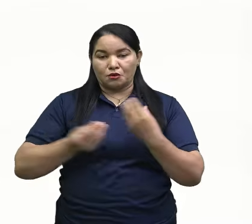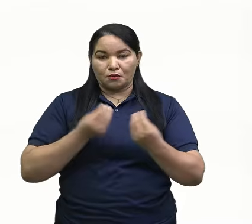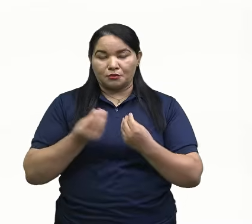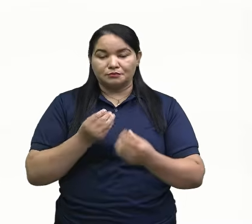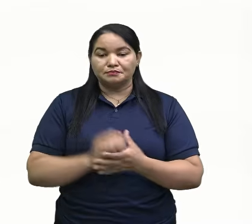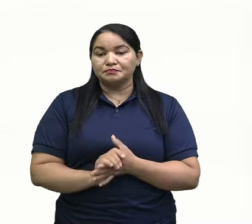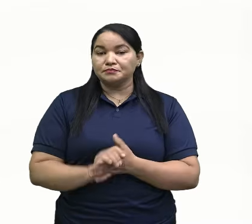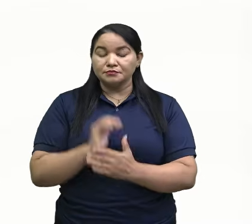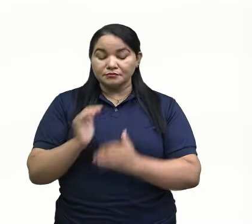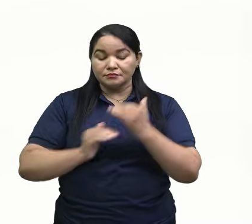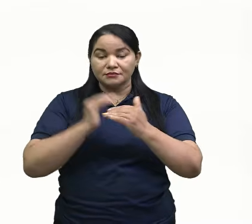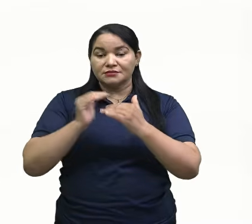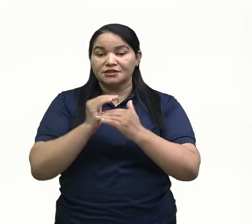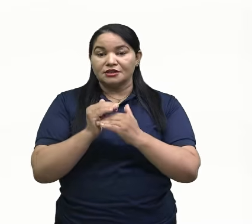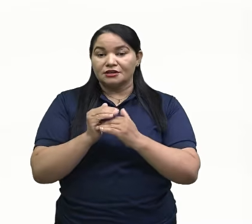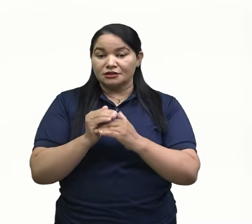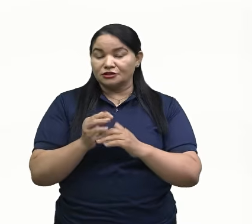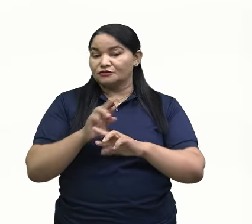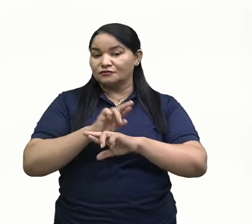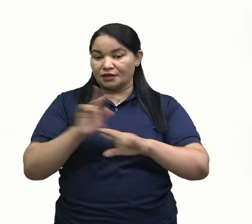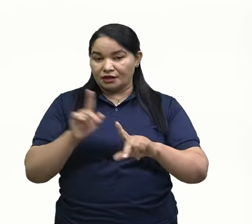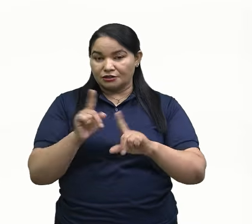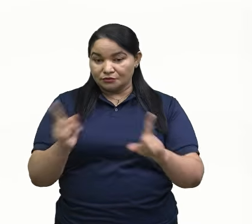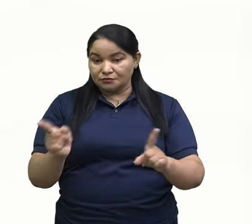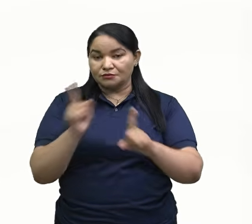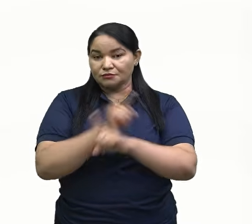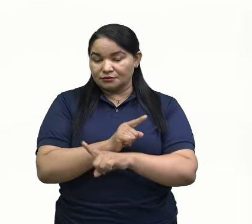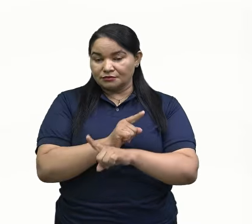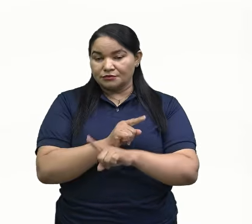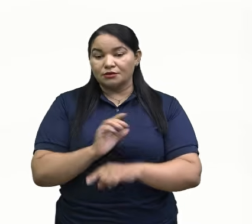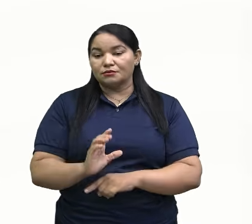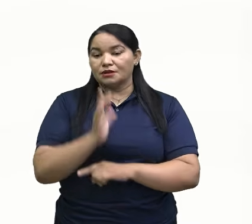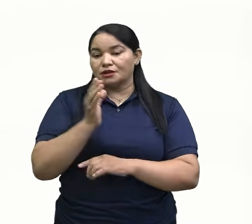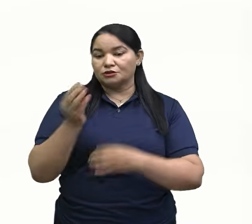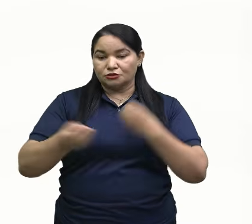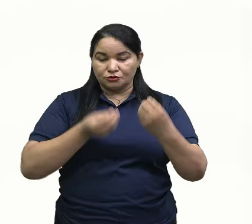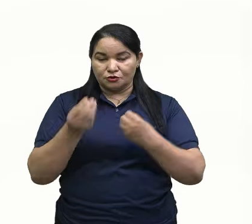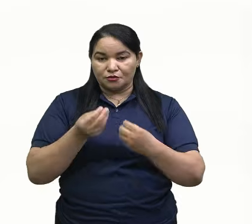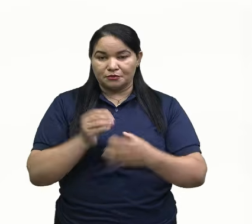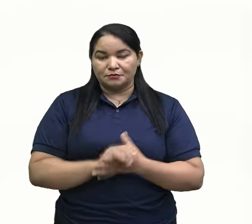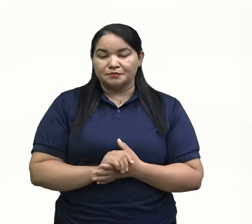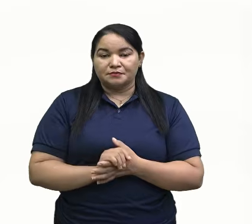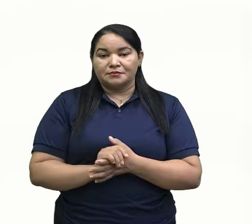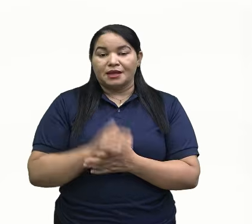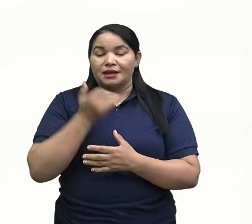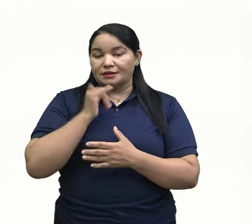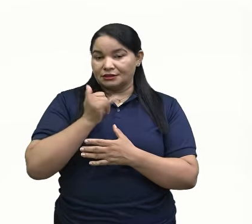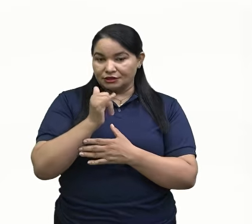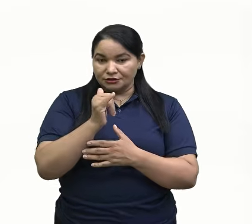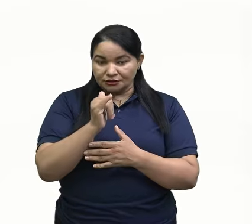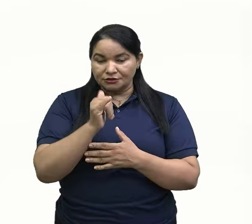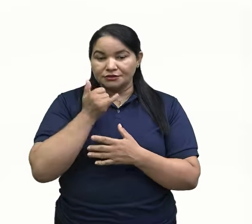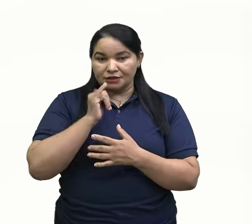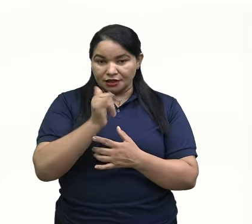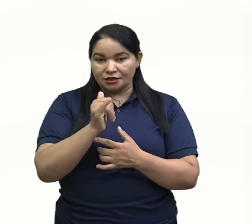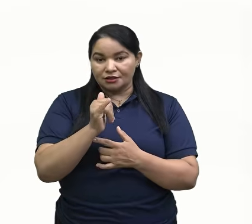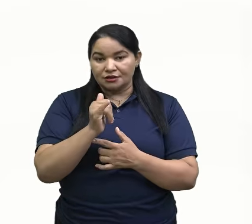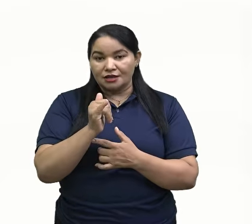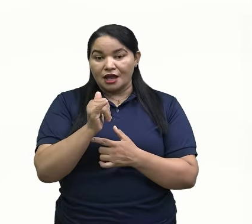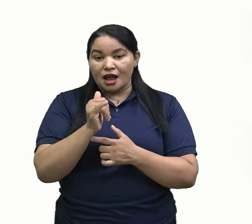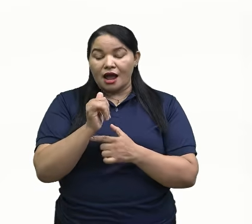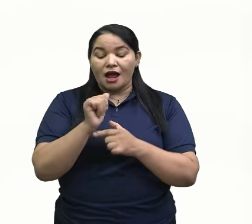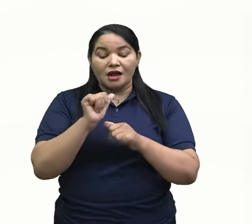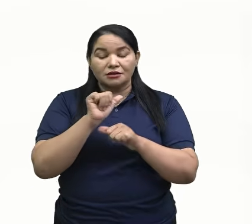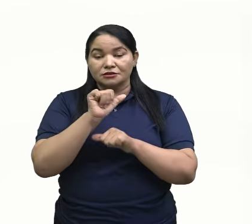processo inverso. A eletrólise acontece a partir de energia elétrica que se